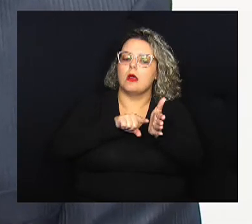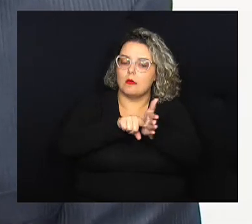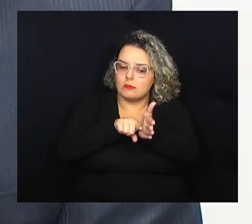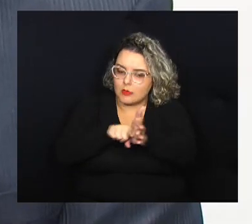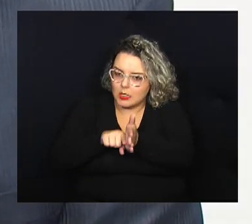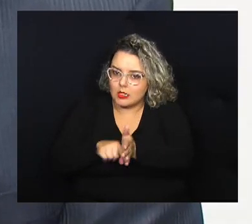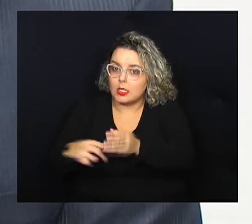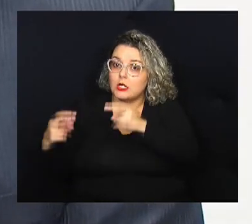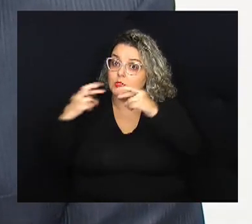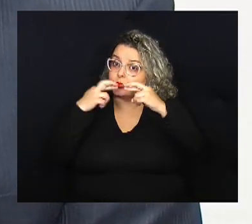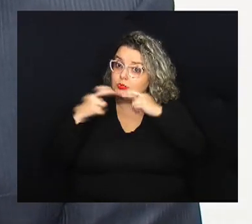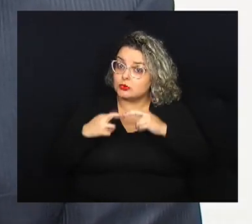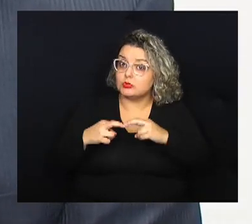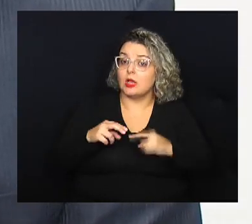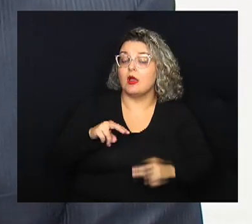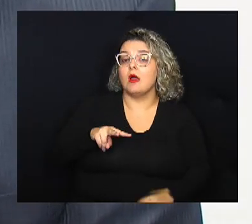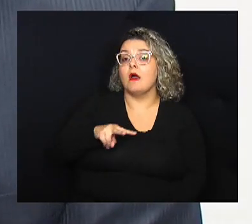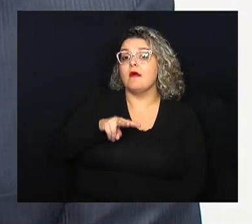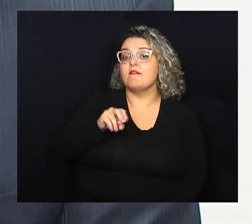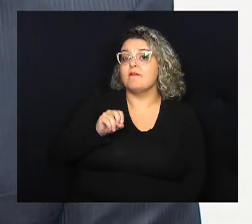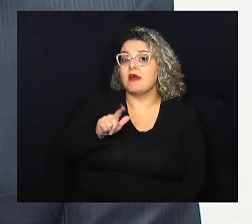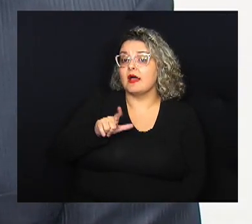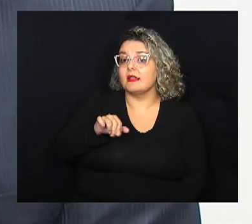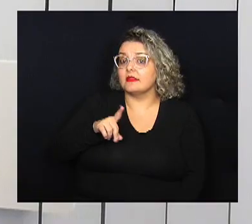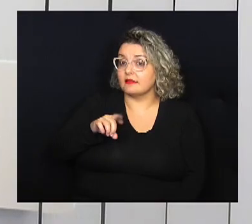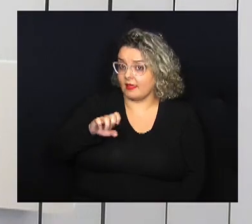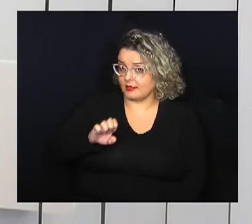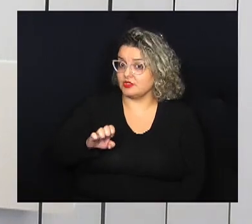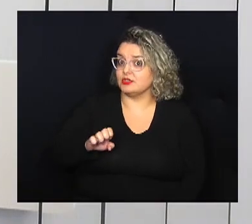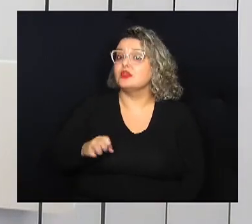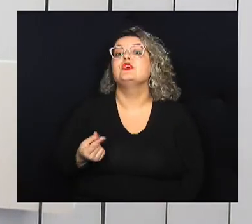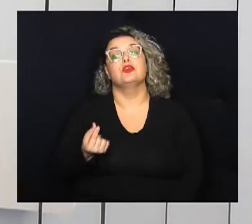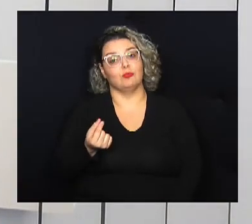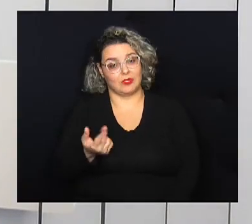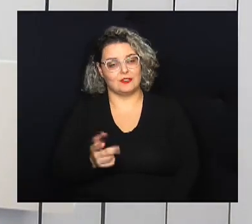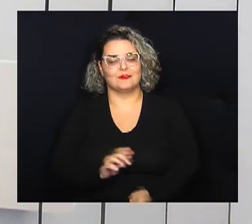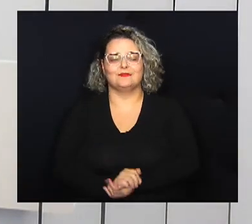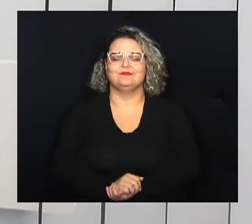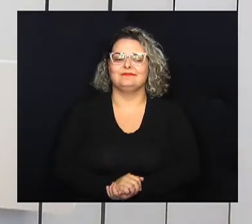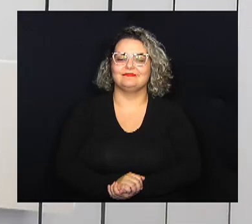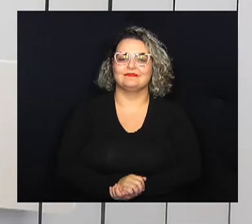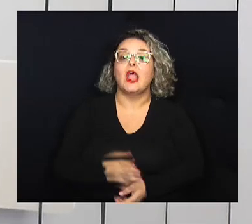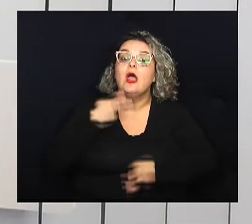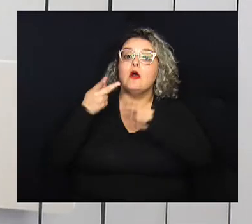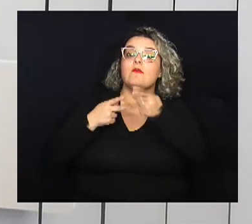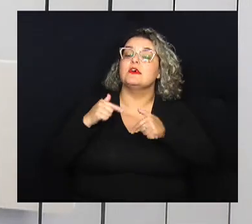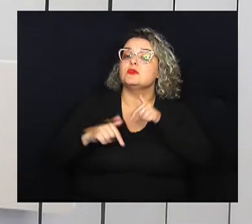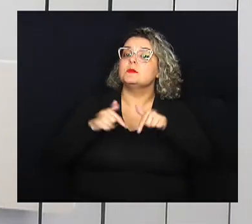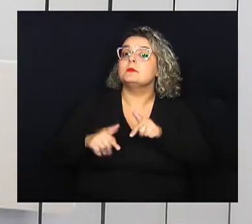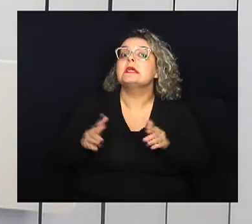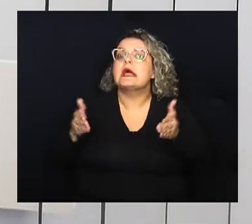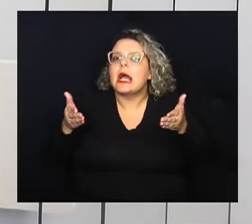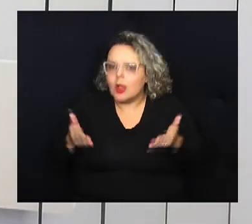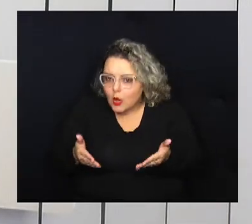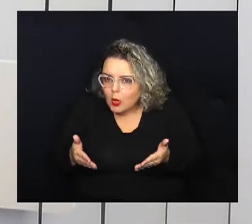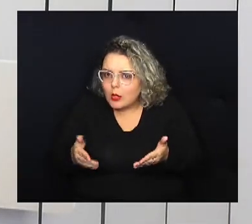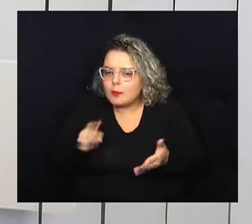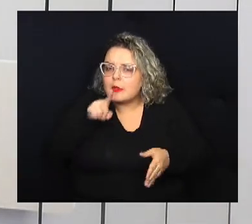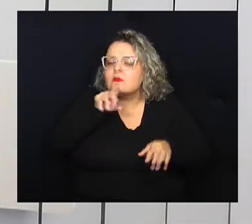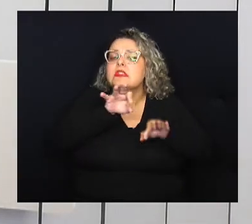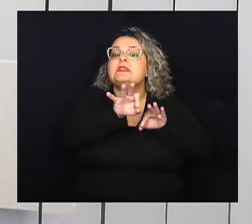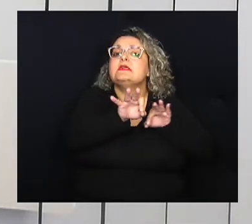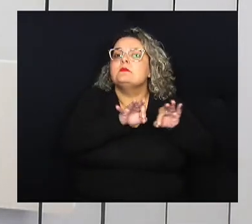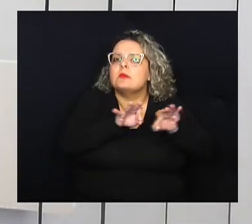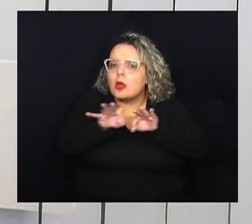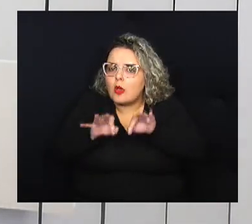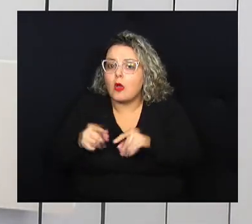checar a validade e o preço dos produtos nas gôndolas. Falar sobre emprego agora, mas para você se programar, viu?